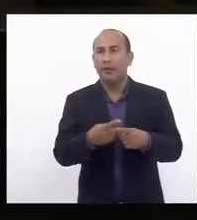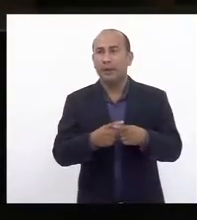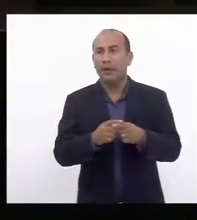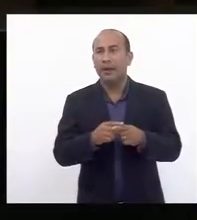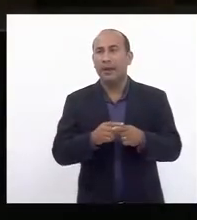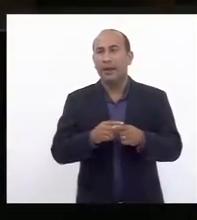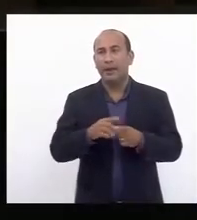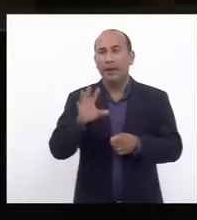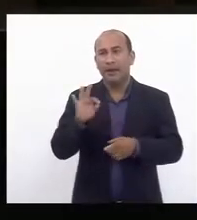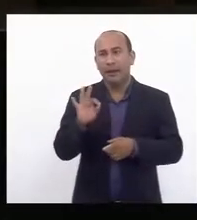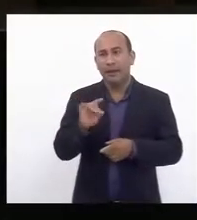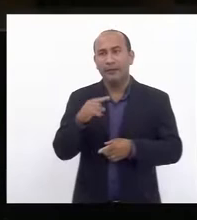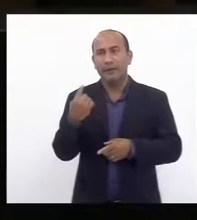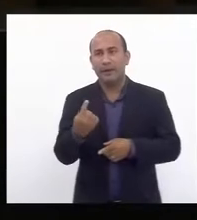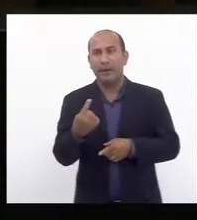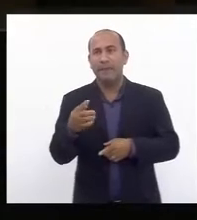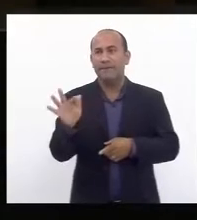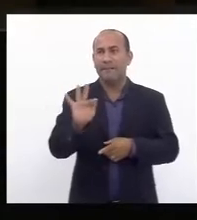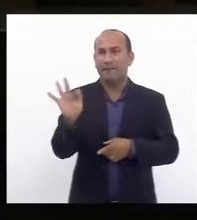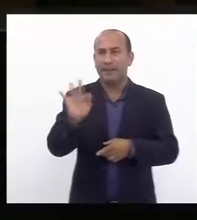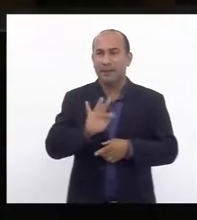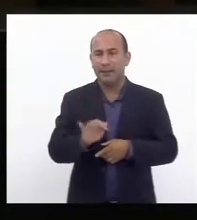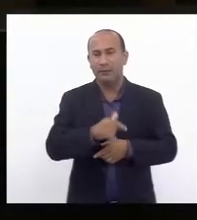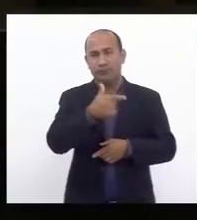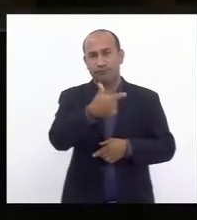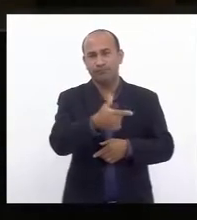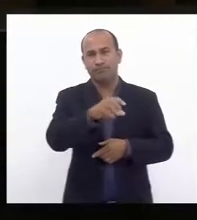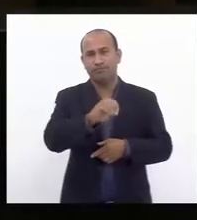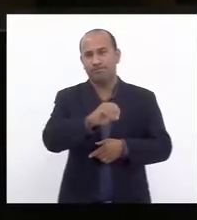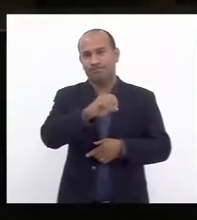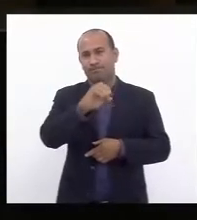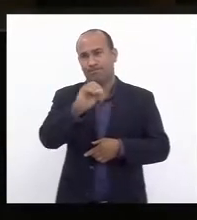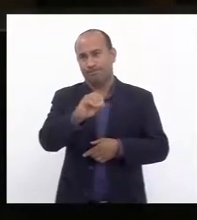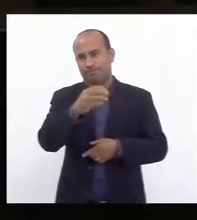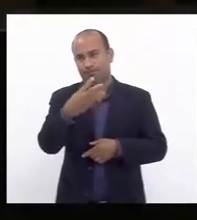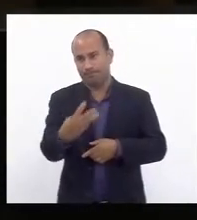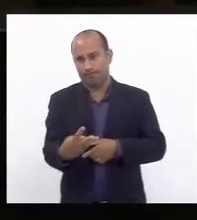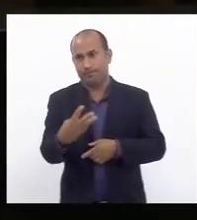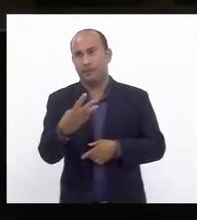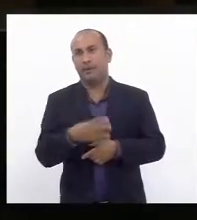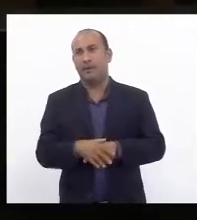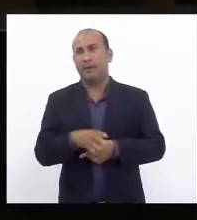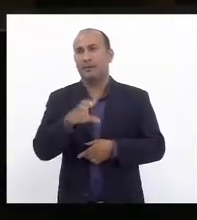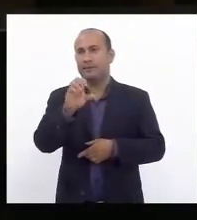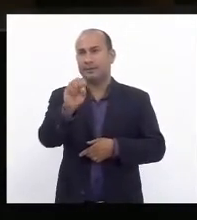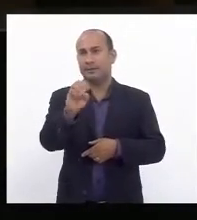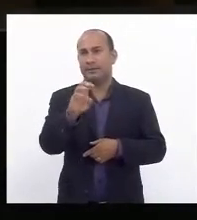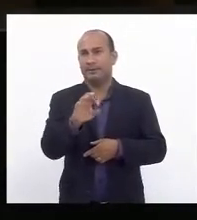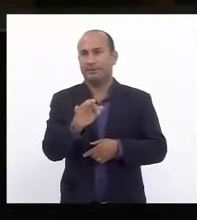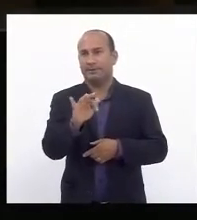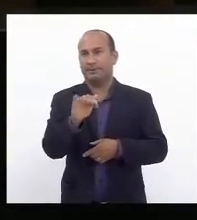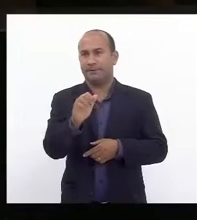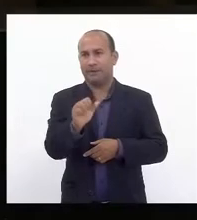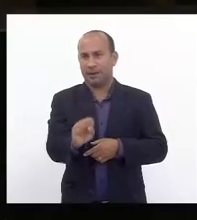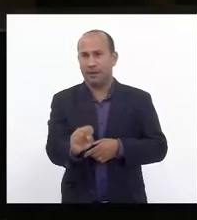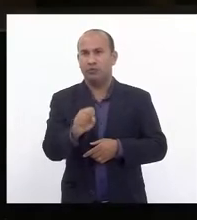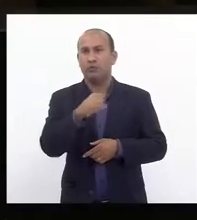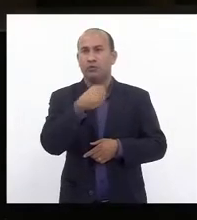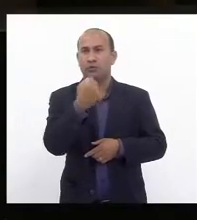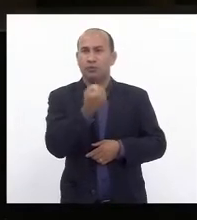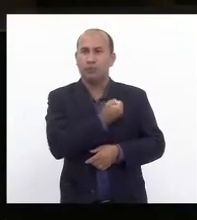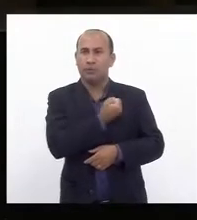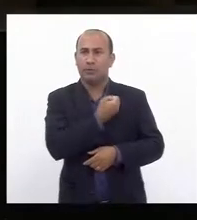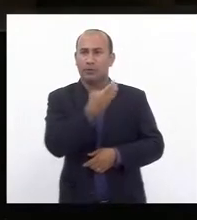a gente sabe que desde fevereiro de 2003, com a resolução da Cefaz número 47,